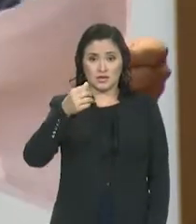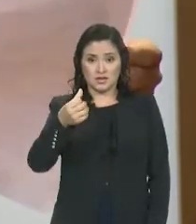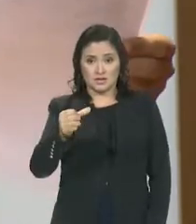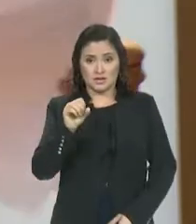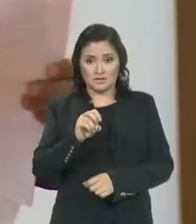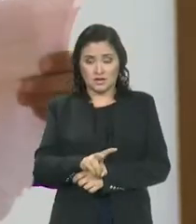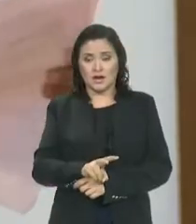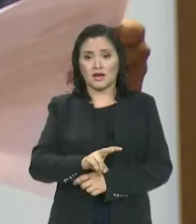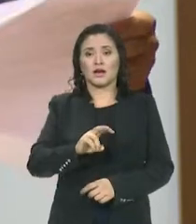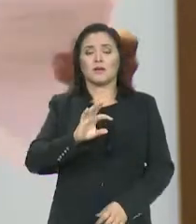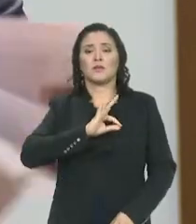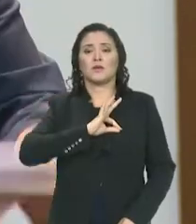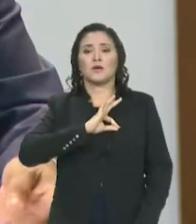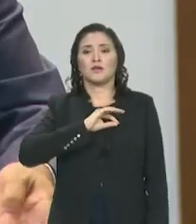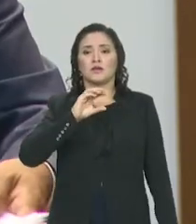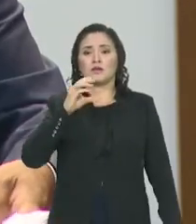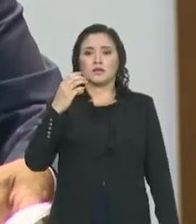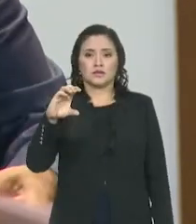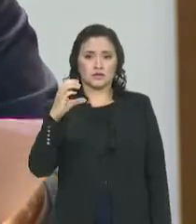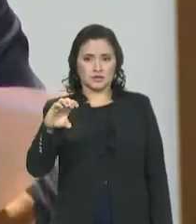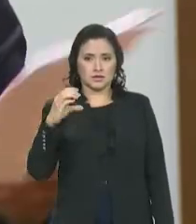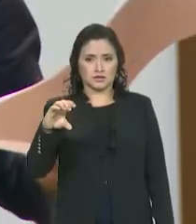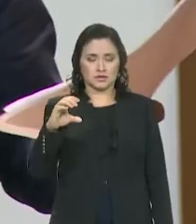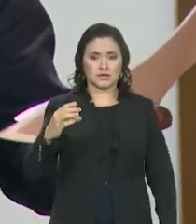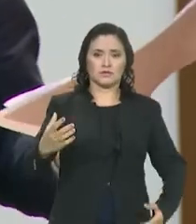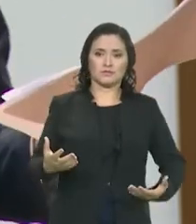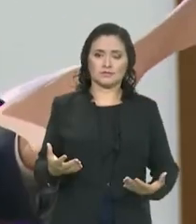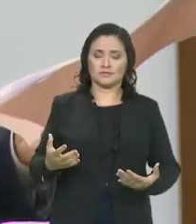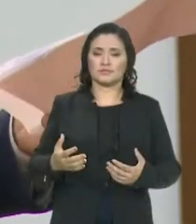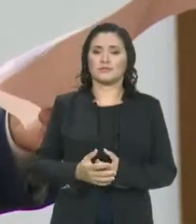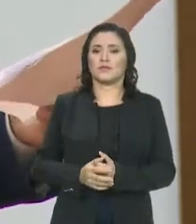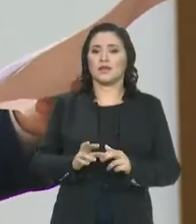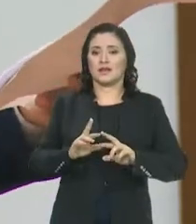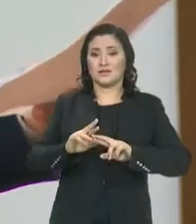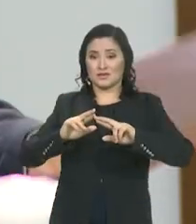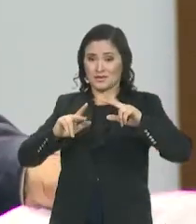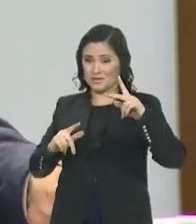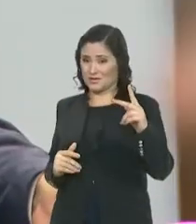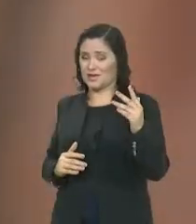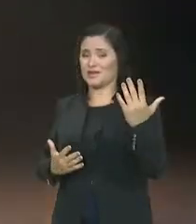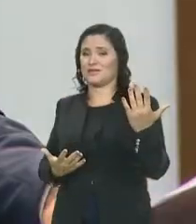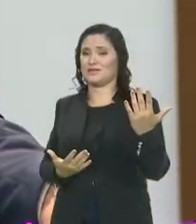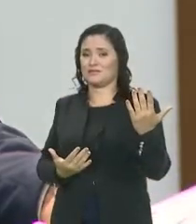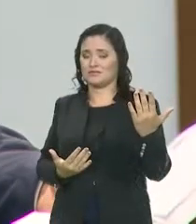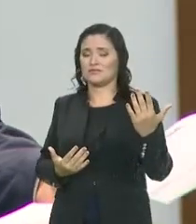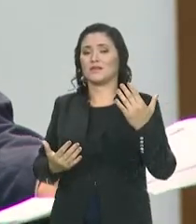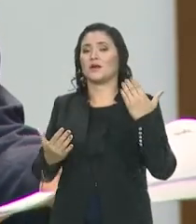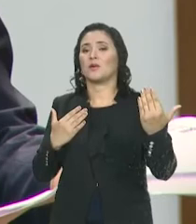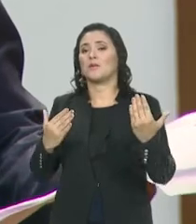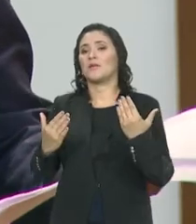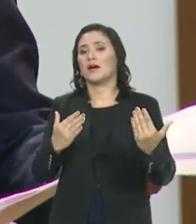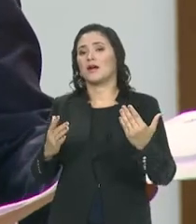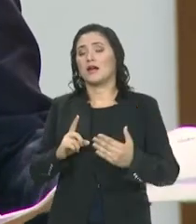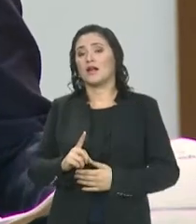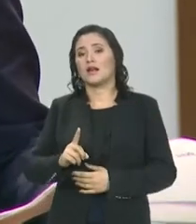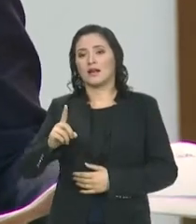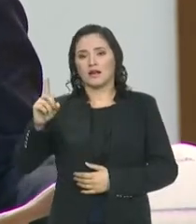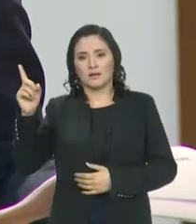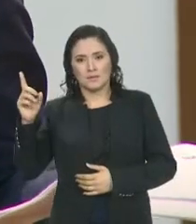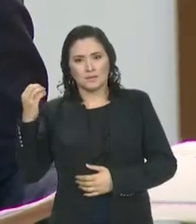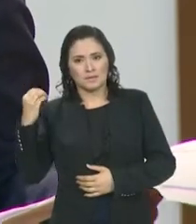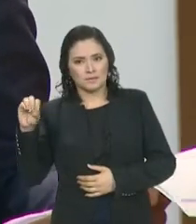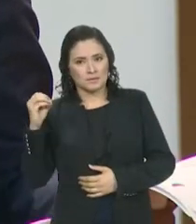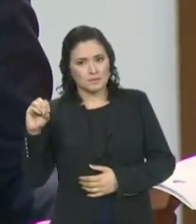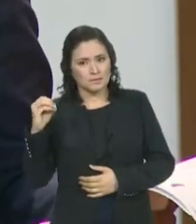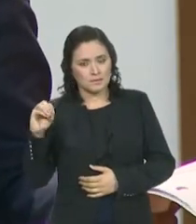senhores, olha o contraste e a diferença. Lá em Santa Catarina, por exemplo, concurso